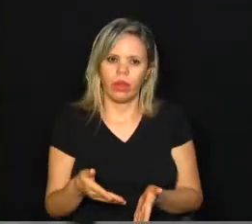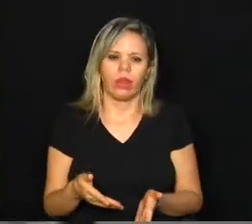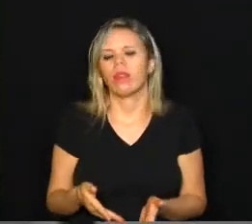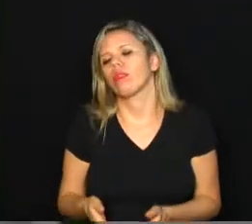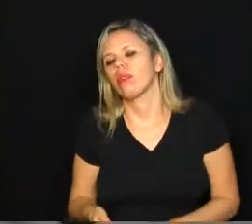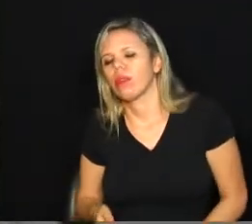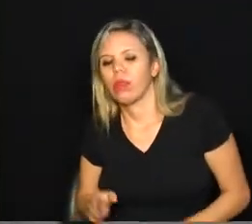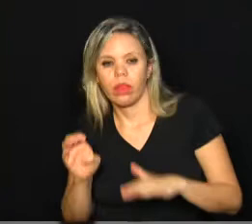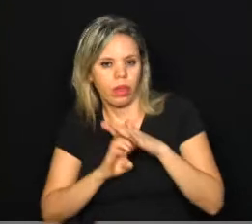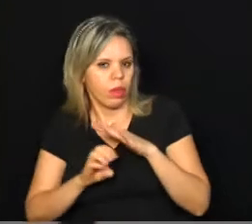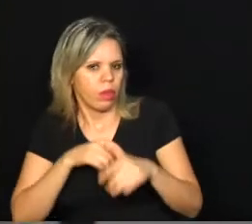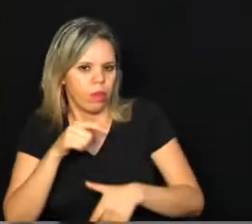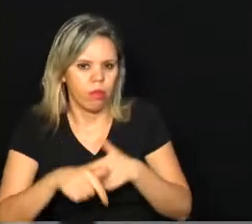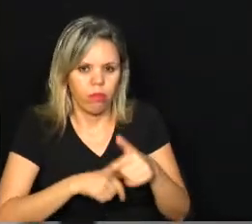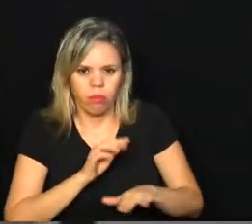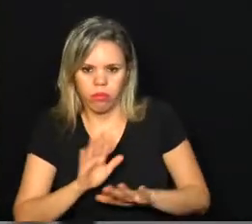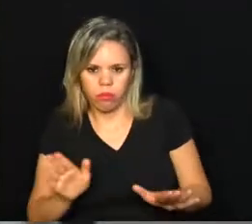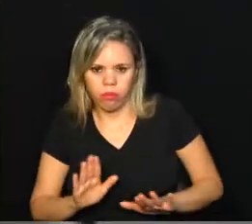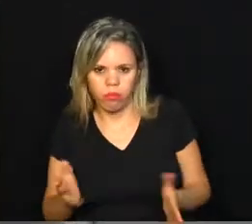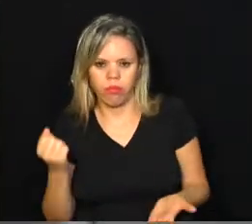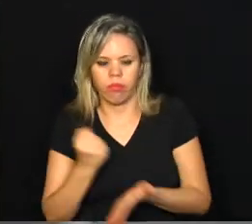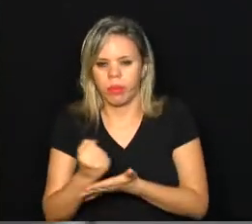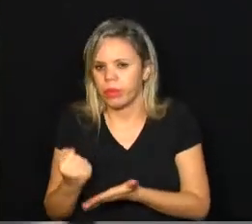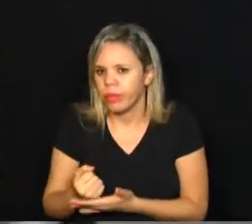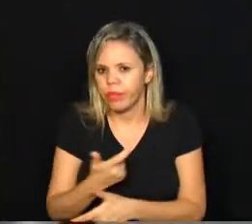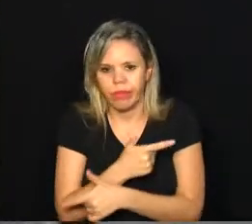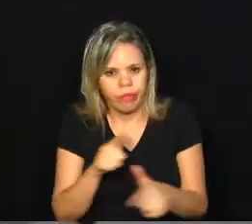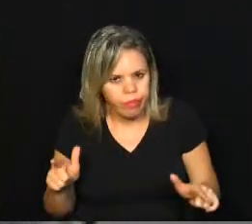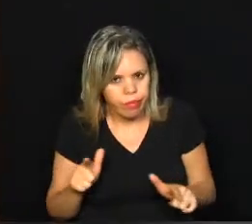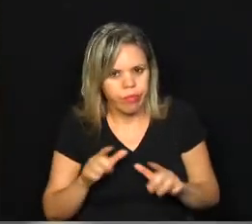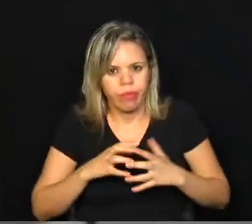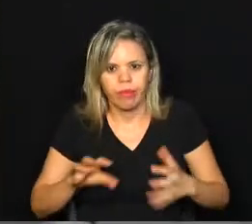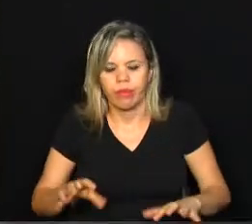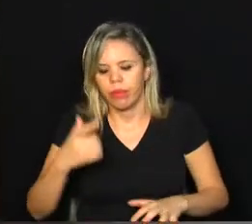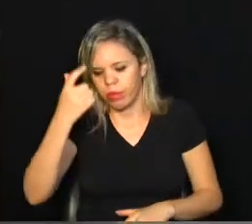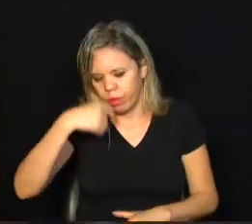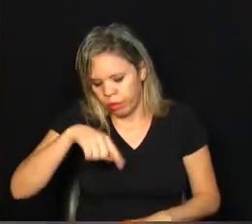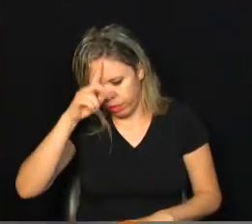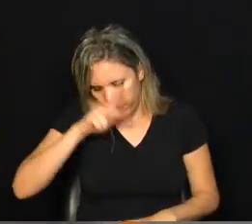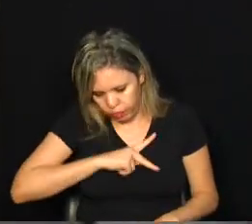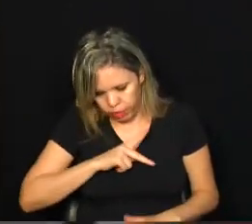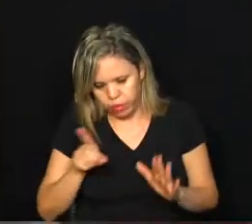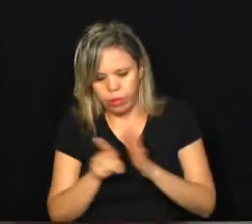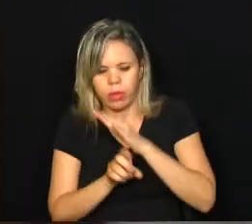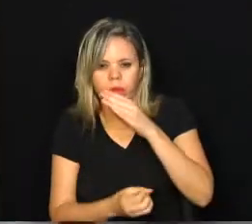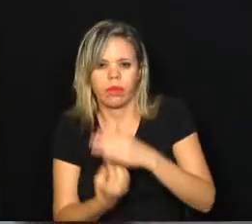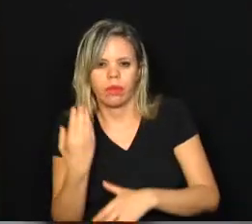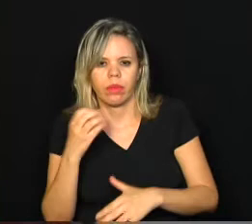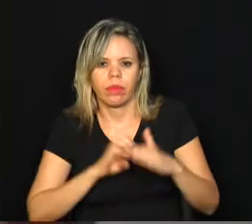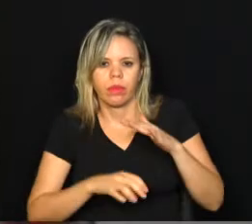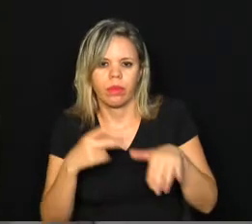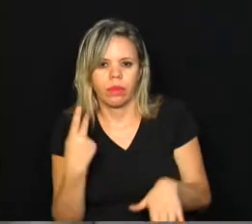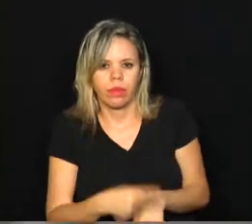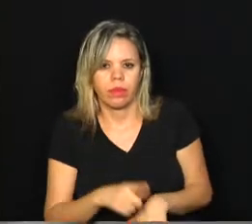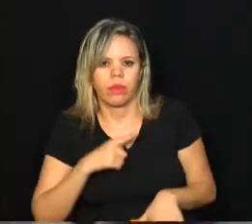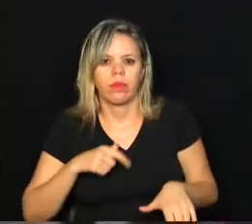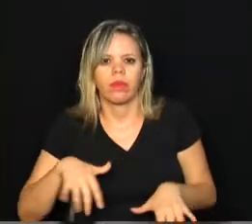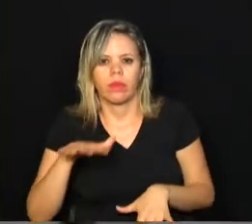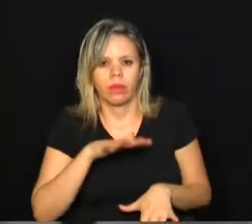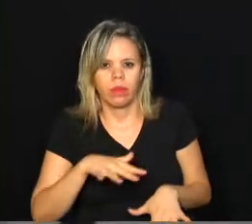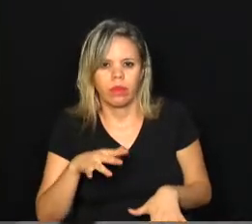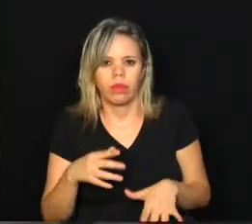para uma empresa trabalhar, carteira assinada. Ele quer ele mesmo ser um empresário e criar sua empresa. Então, você precisa ter um ambiente